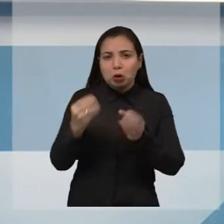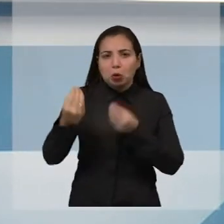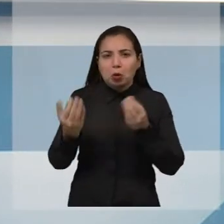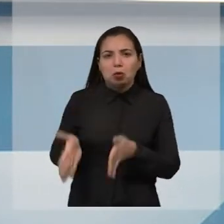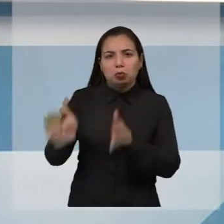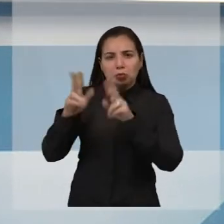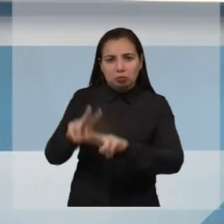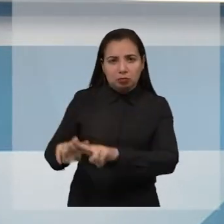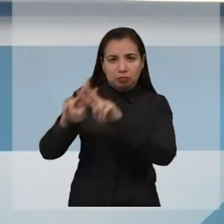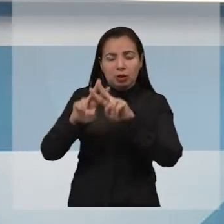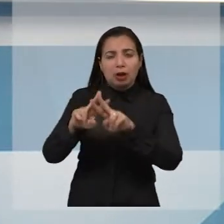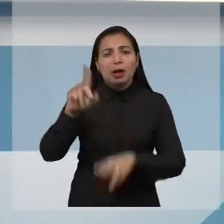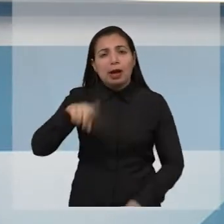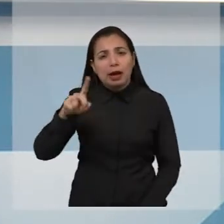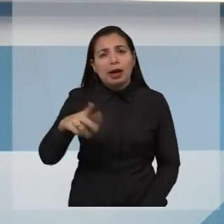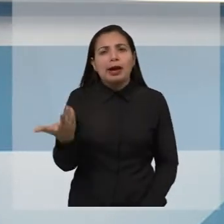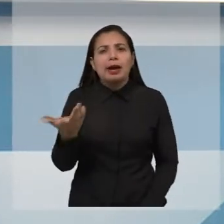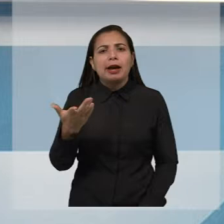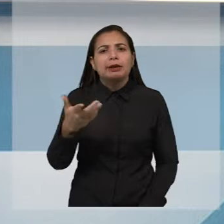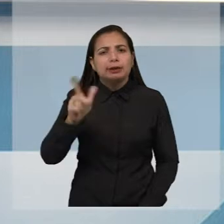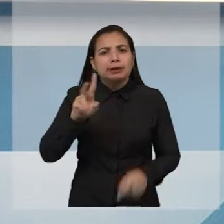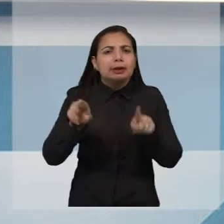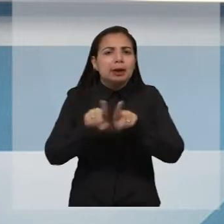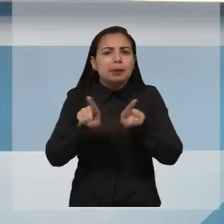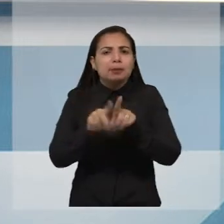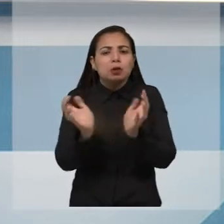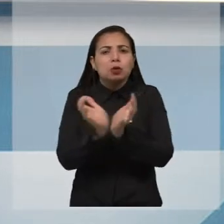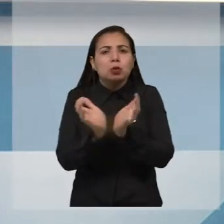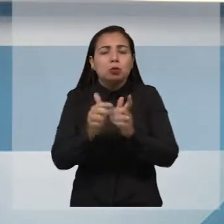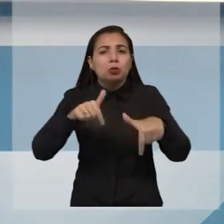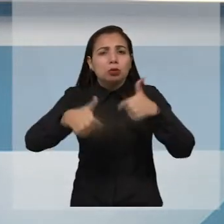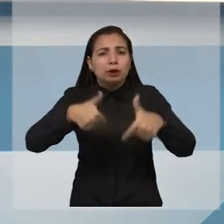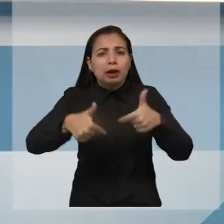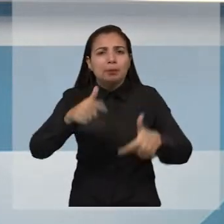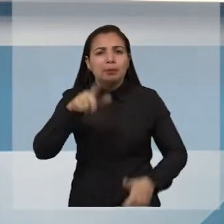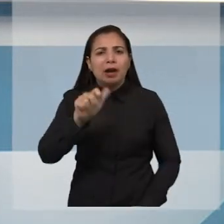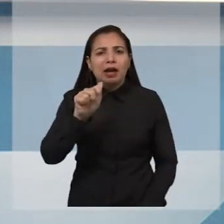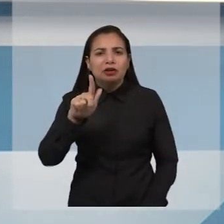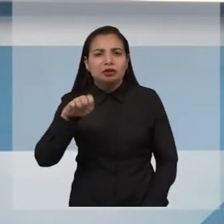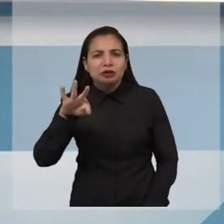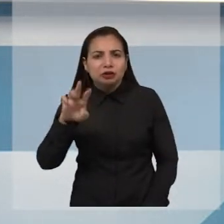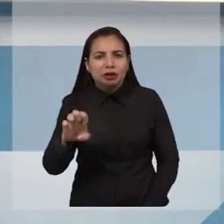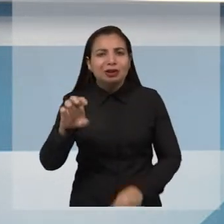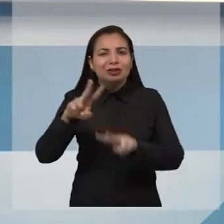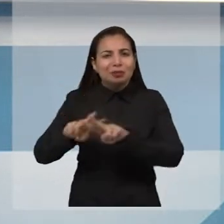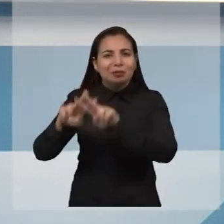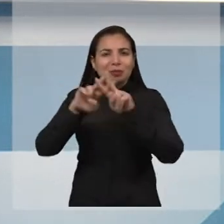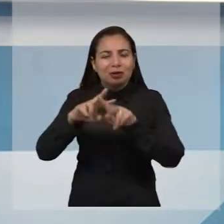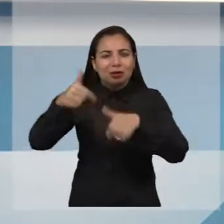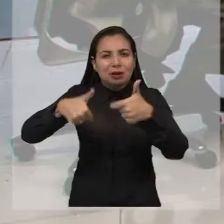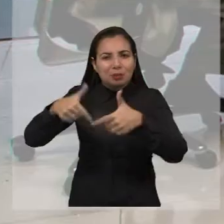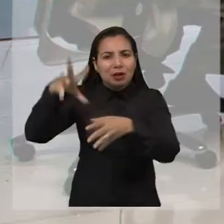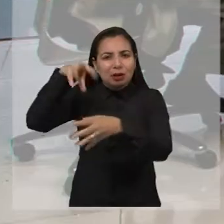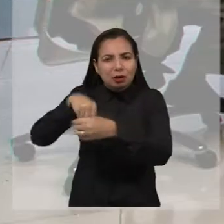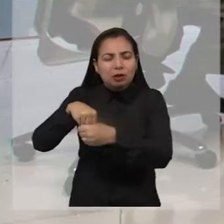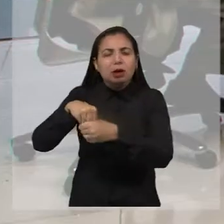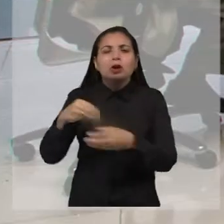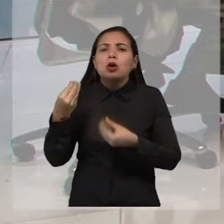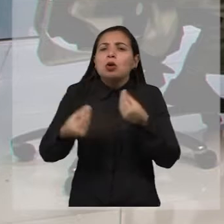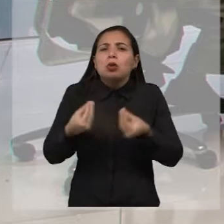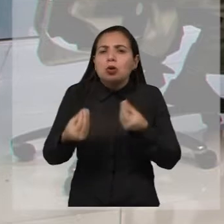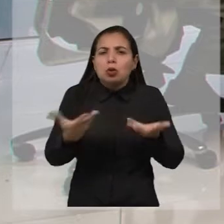dos agentes, da forma como esses agentes também trabalham, abordam, tratam esse homem. Né?